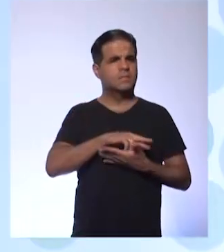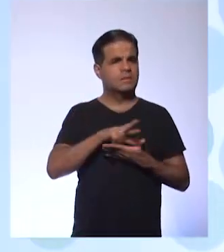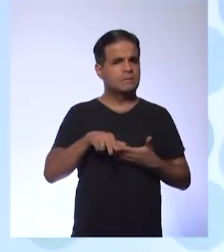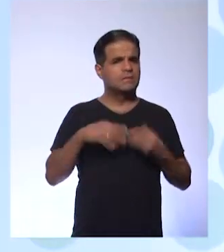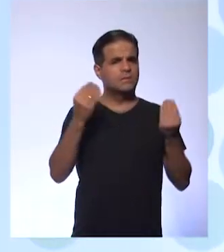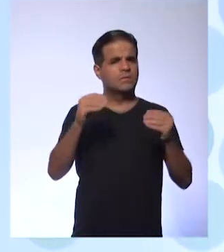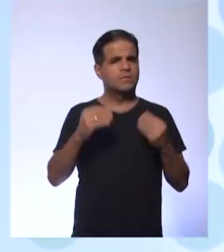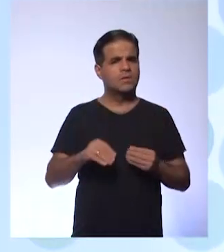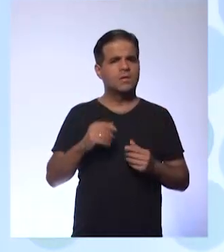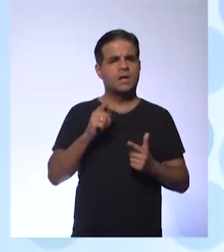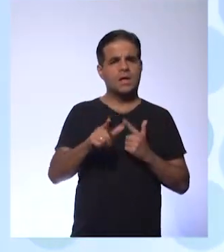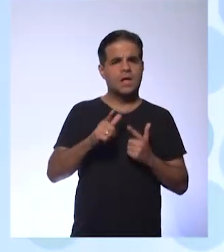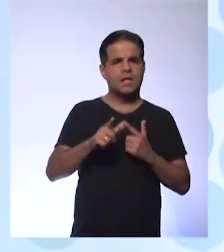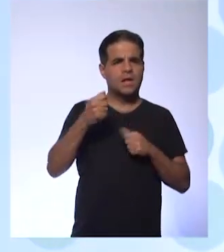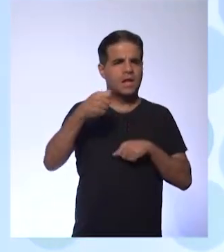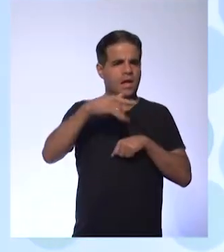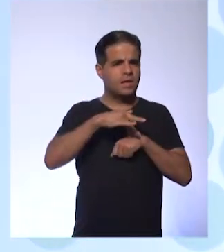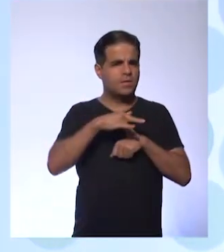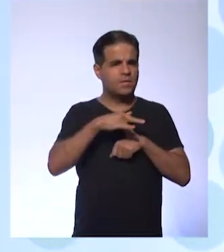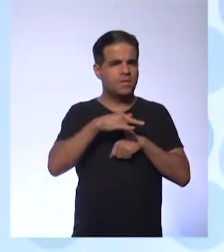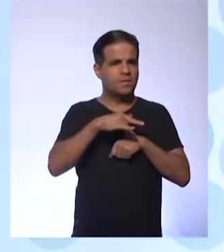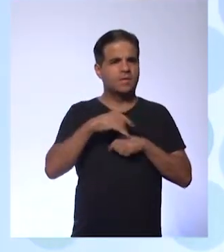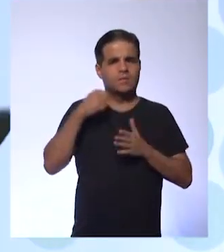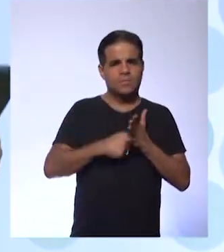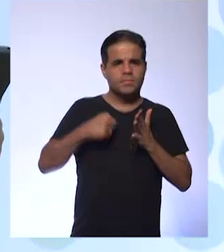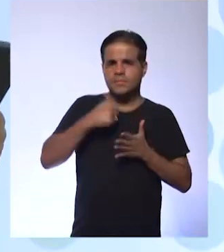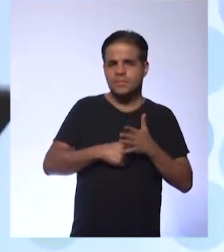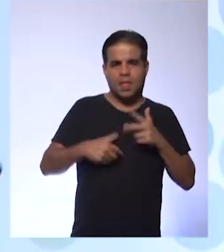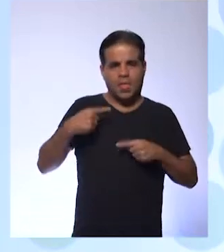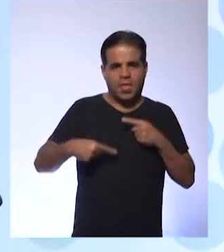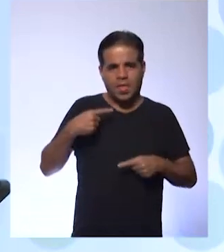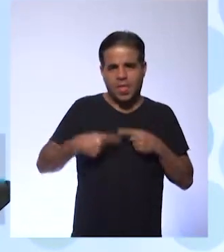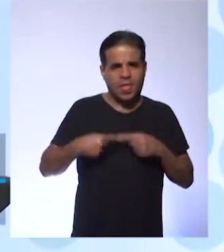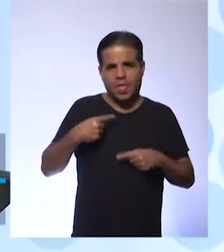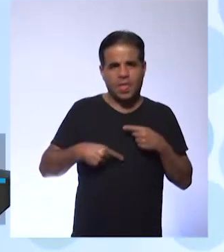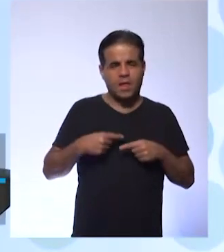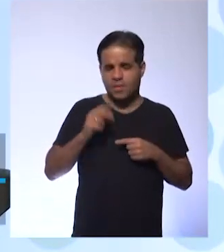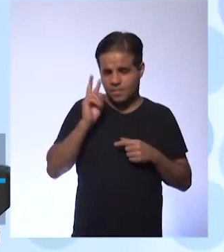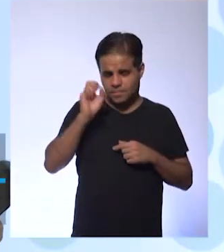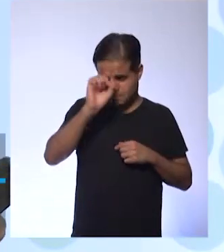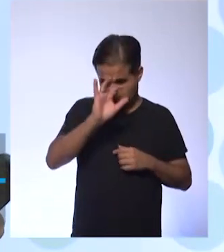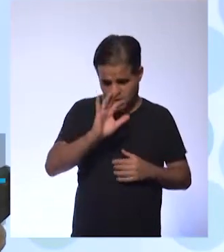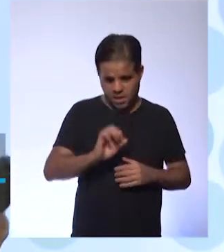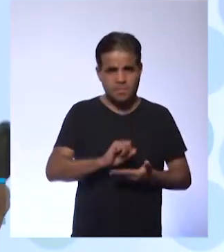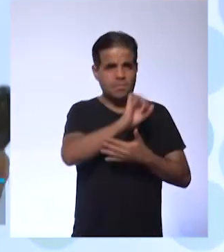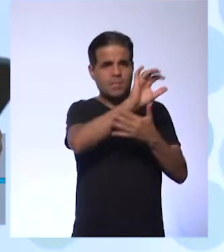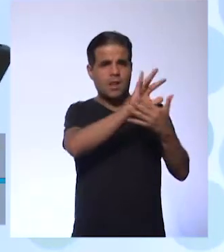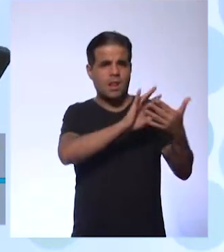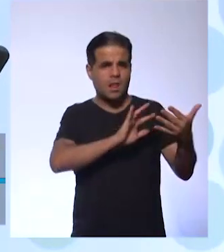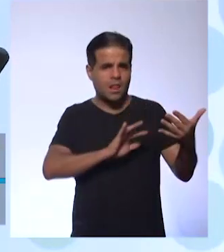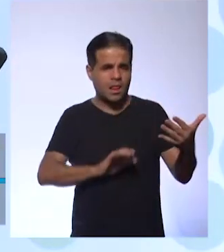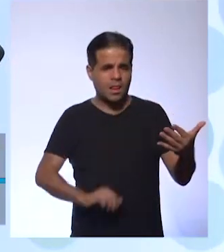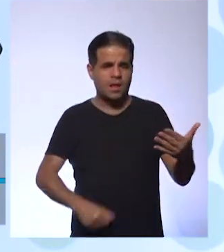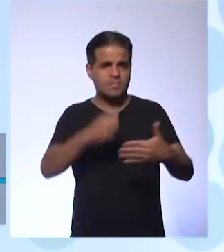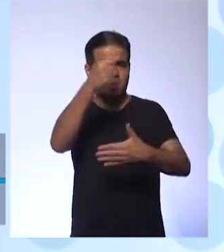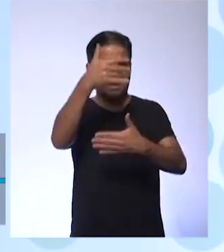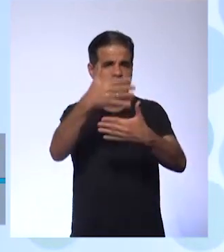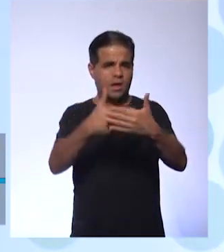colocando letra A, ironia. Ixi, tá uma briga isso aqui, olha. Eu tô vendo de tudo, Eita. Deia. Eu tô vendo de